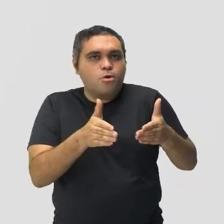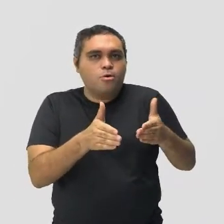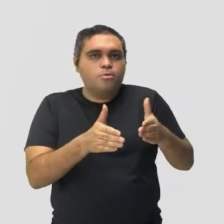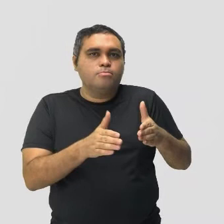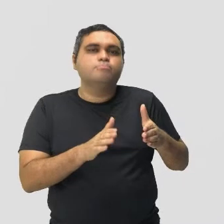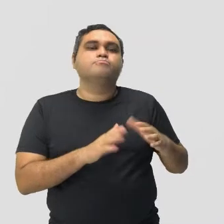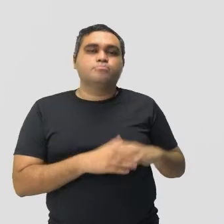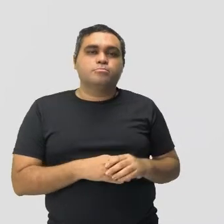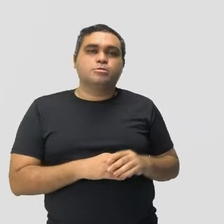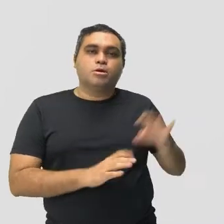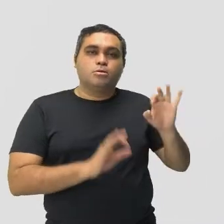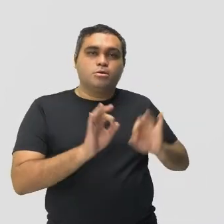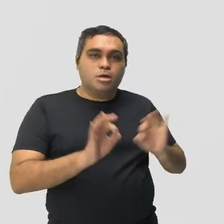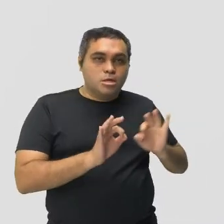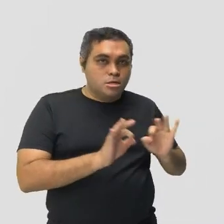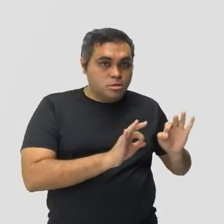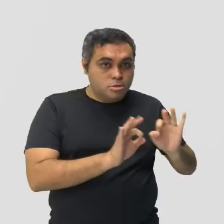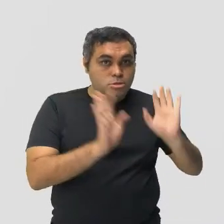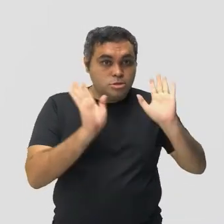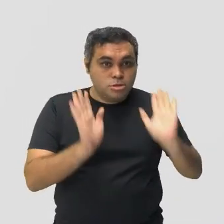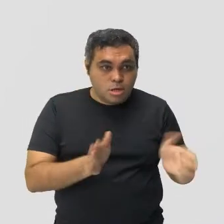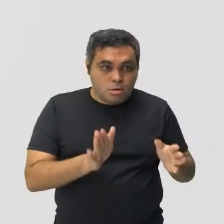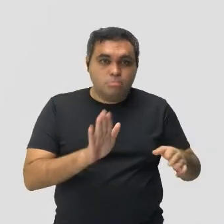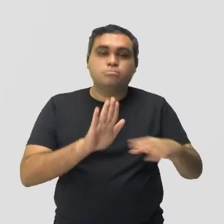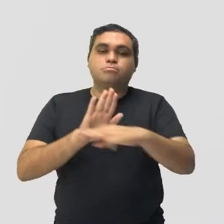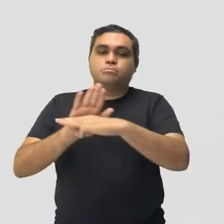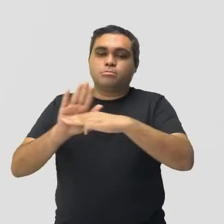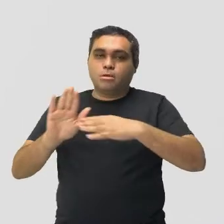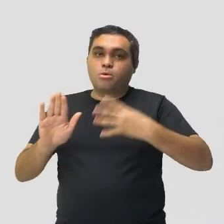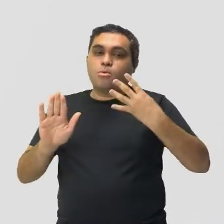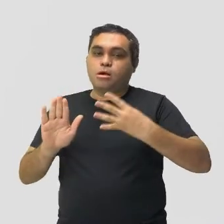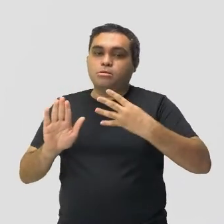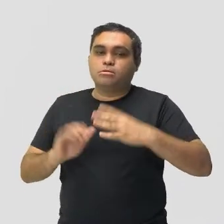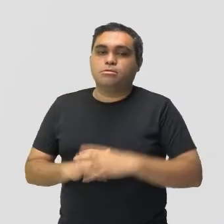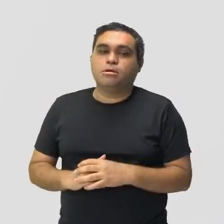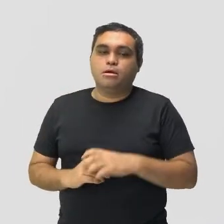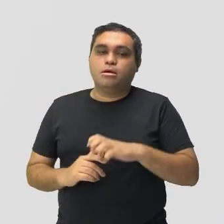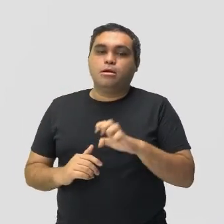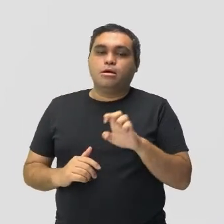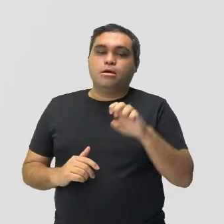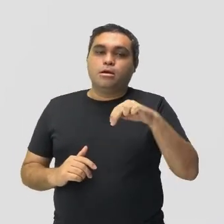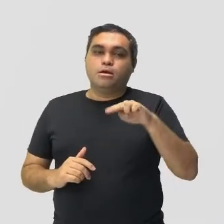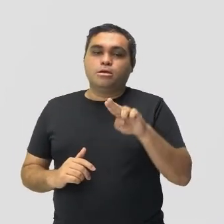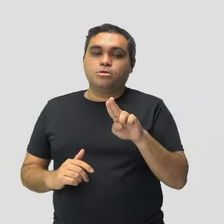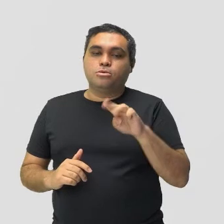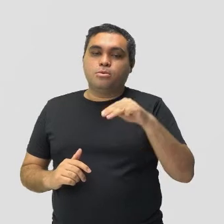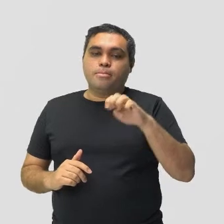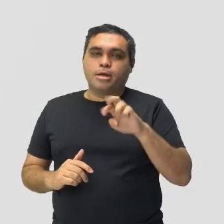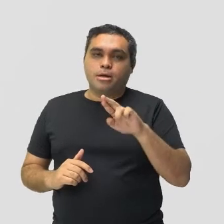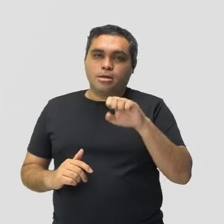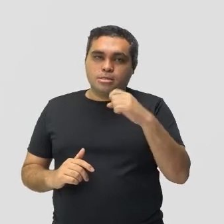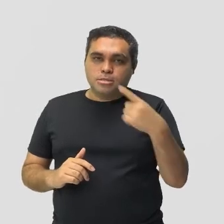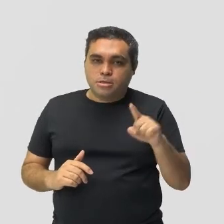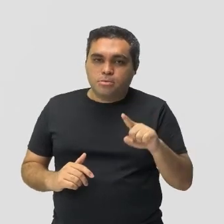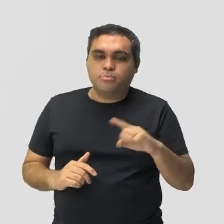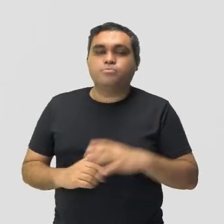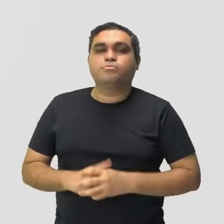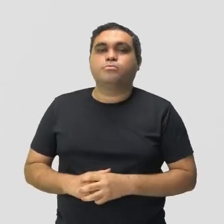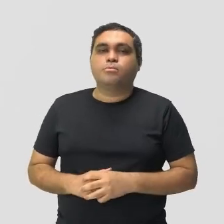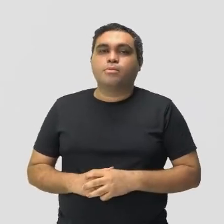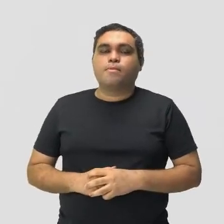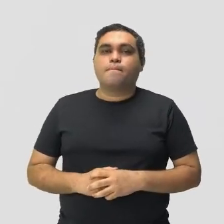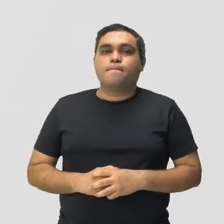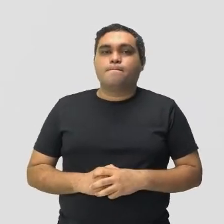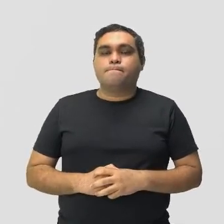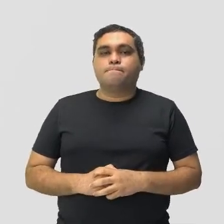Depois que eu organizar essa ideia, eu vou então para a quarta regra, que é a enumeração.